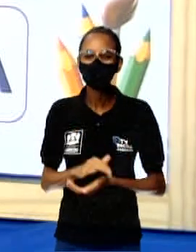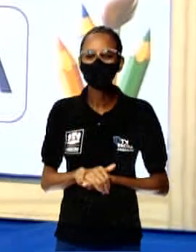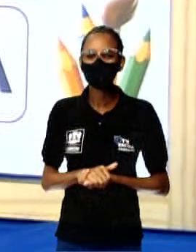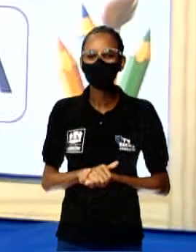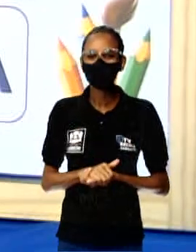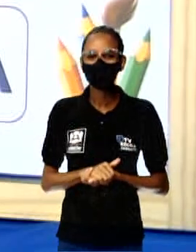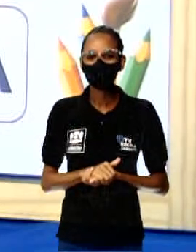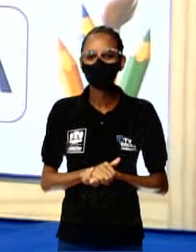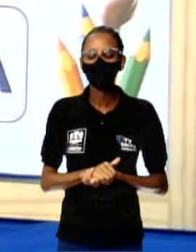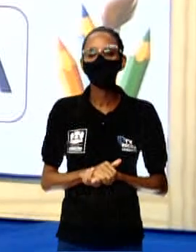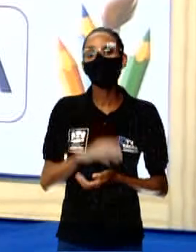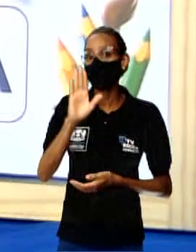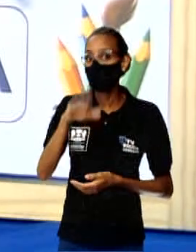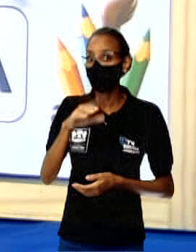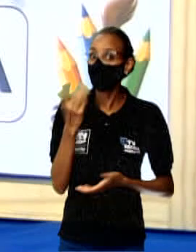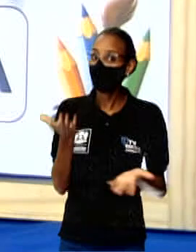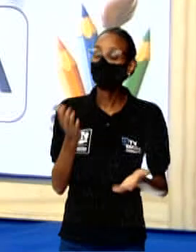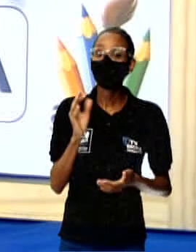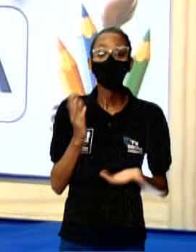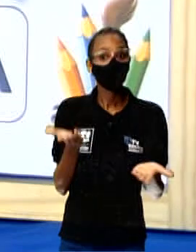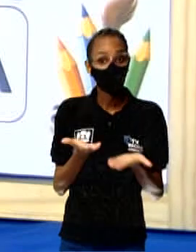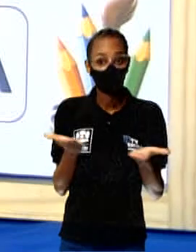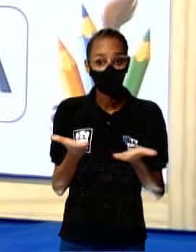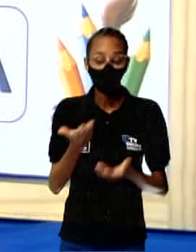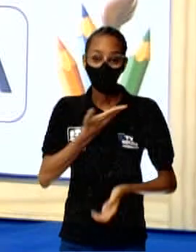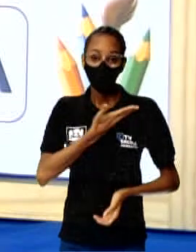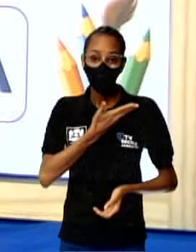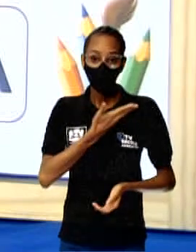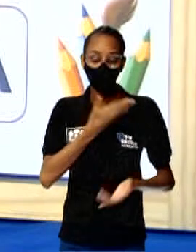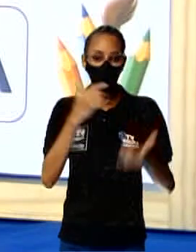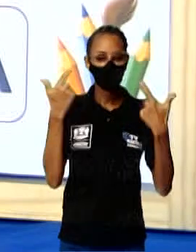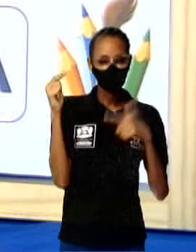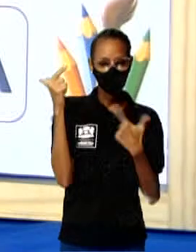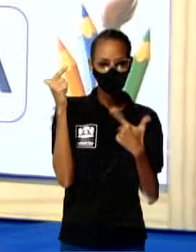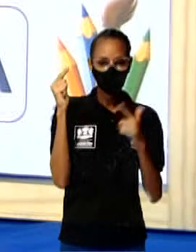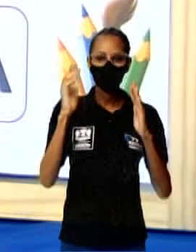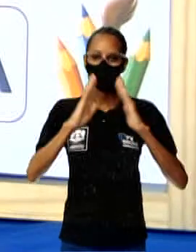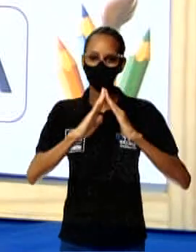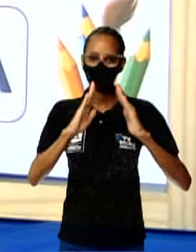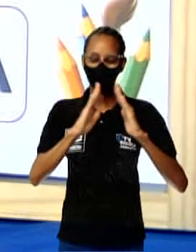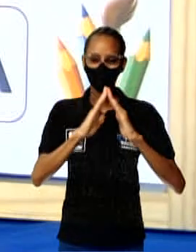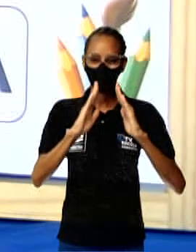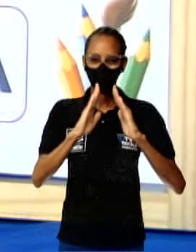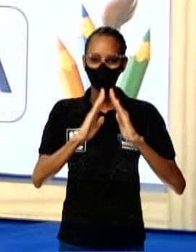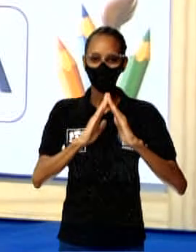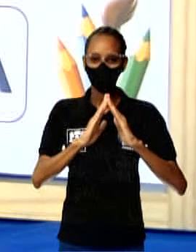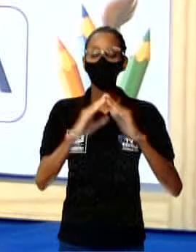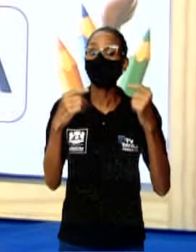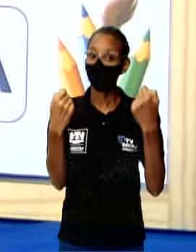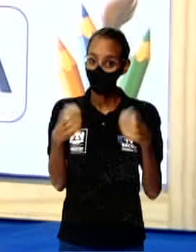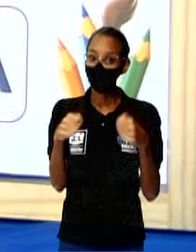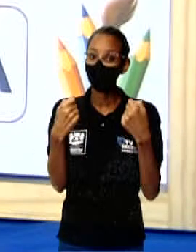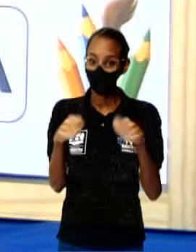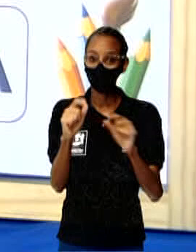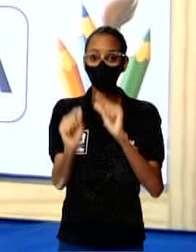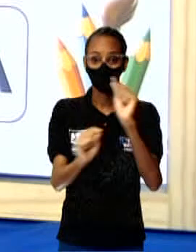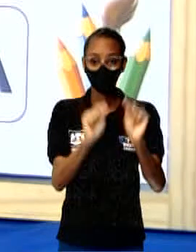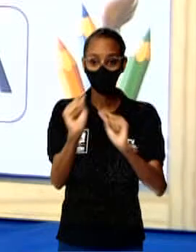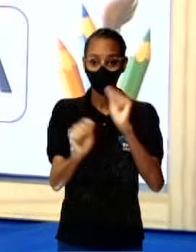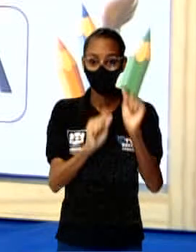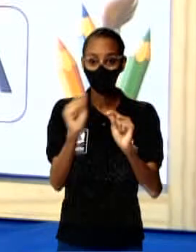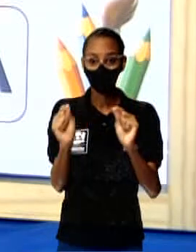mas o carro presente deixar os nossos coleguinhas se divertindo em casa a gente precisa o que